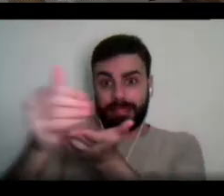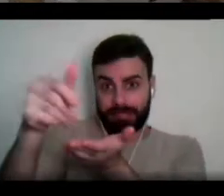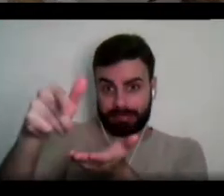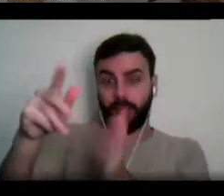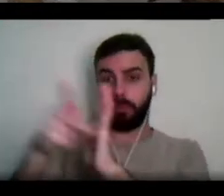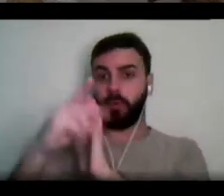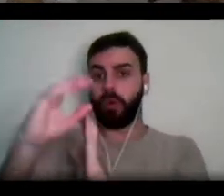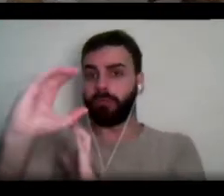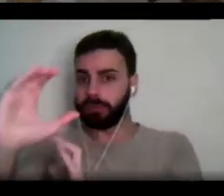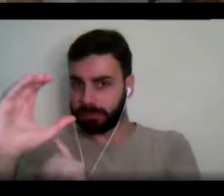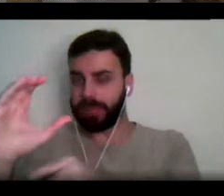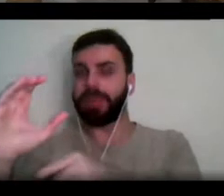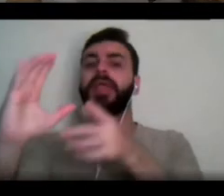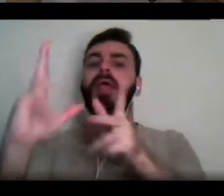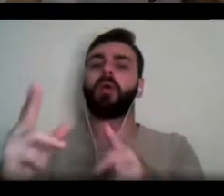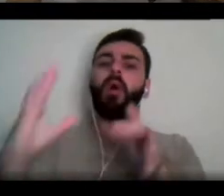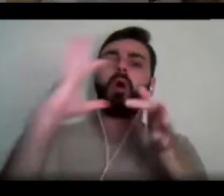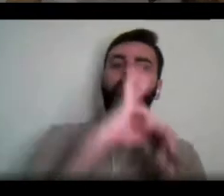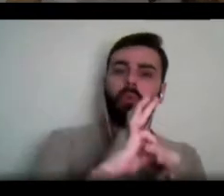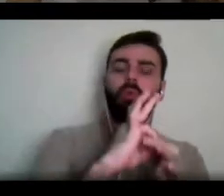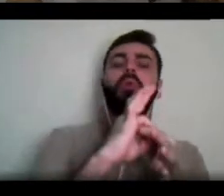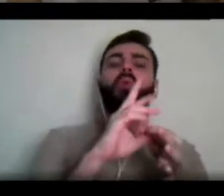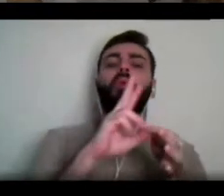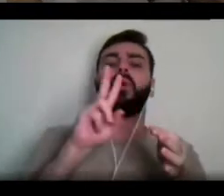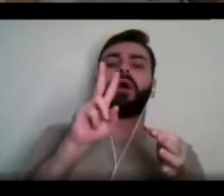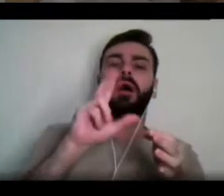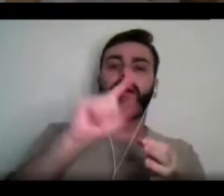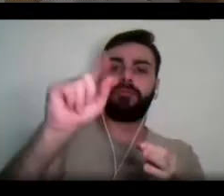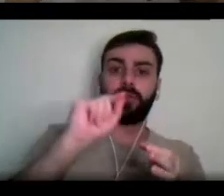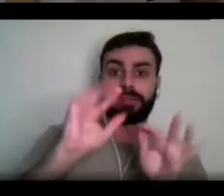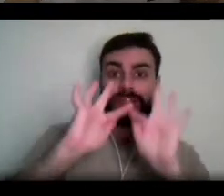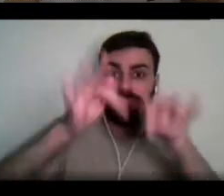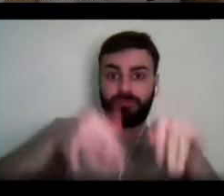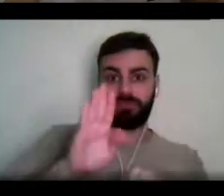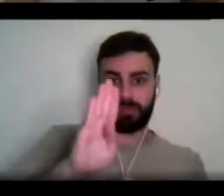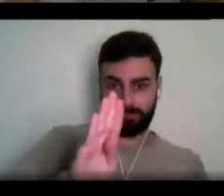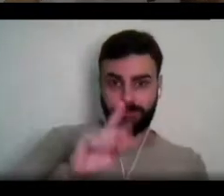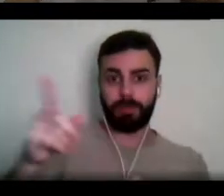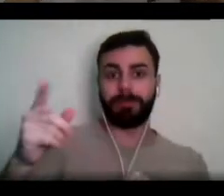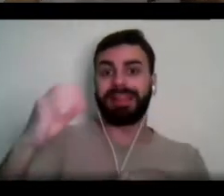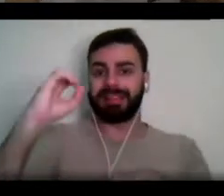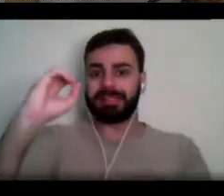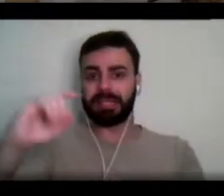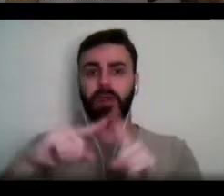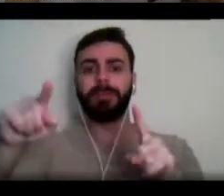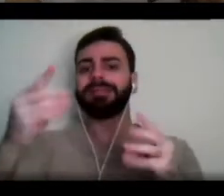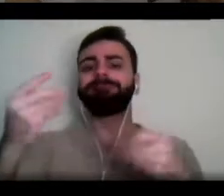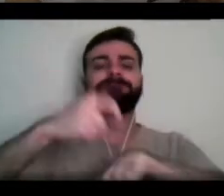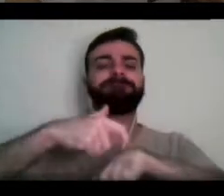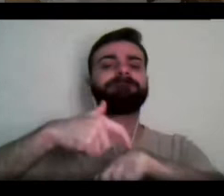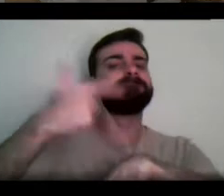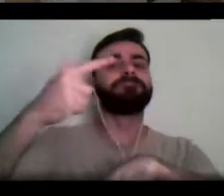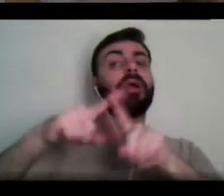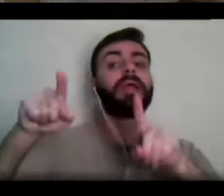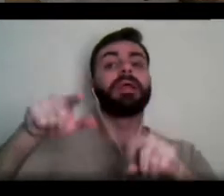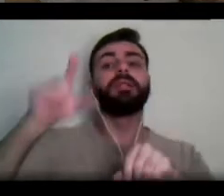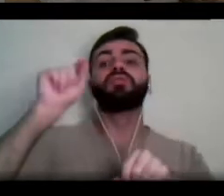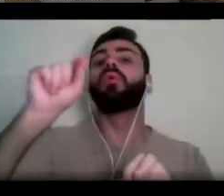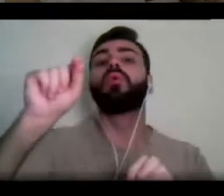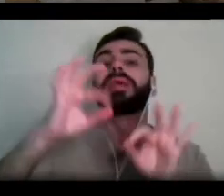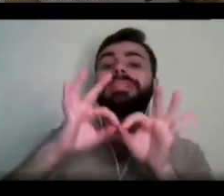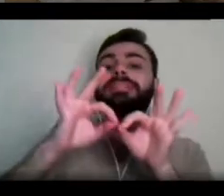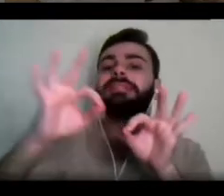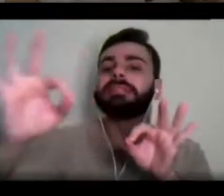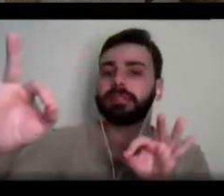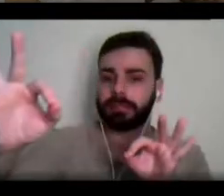Então, a velocidade inicial de C é a final de B, a final de C é igual a zero, e aqui ele